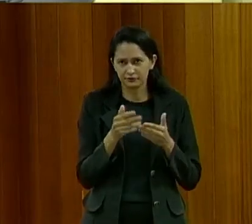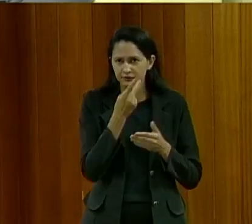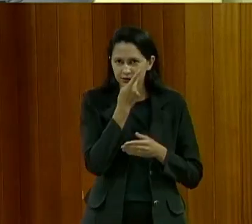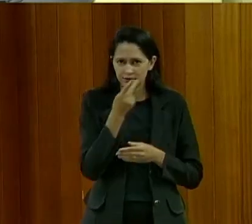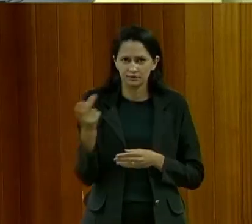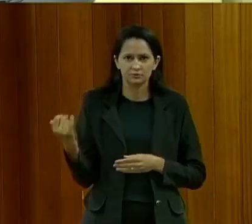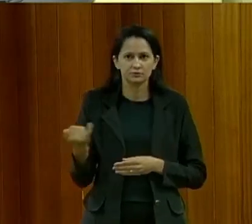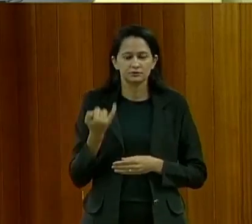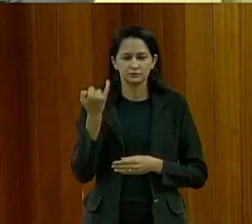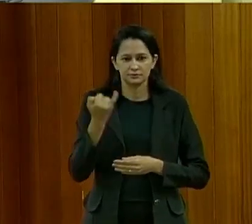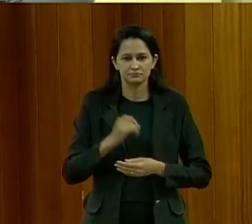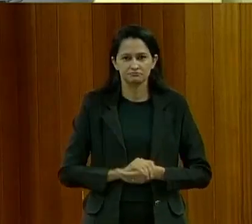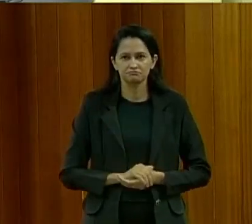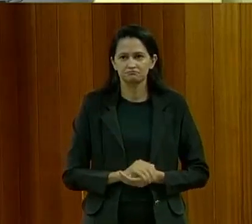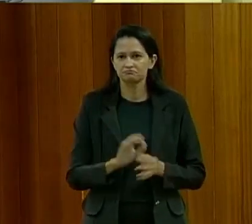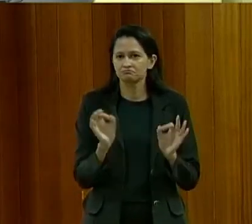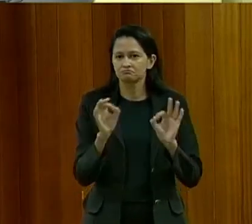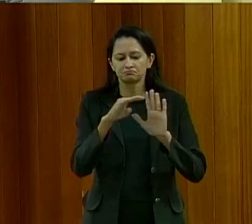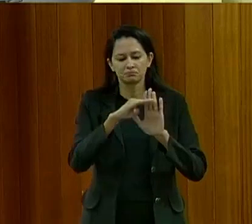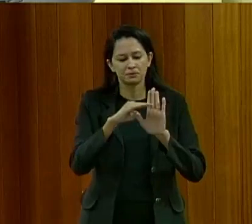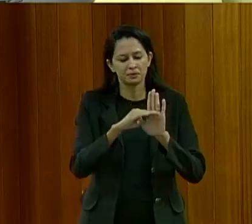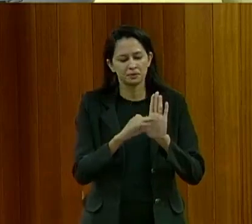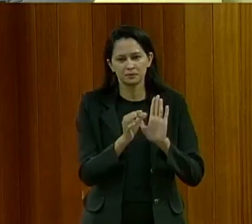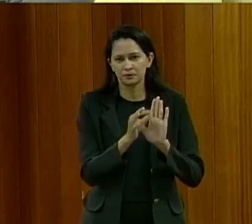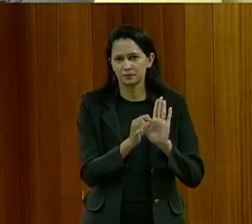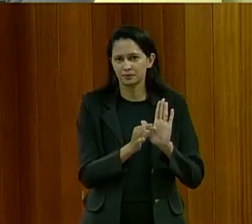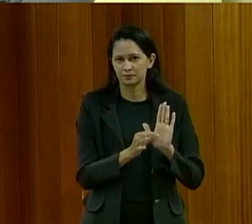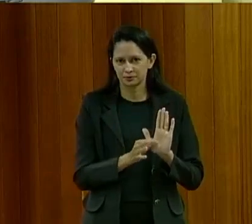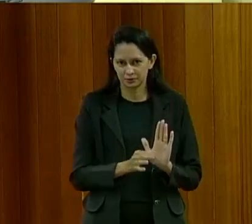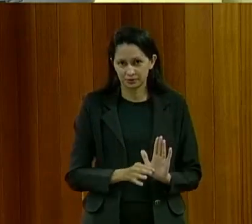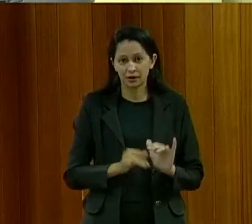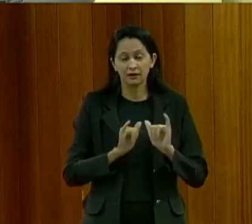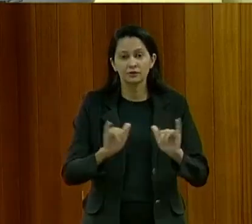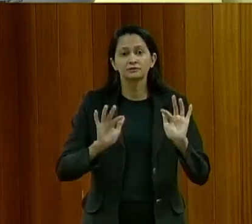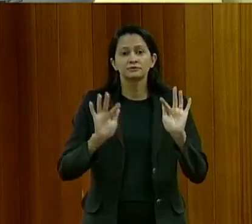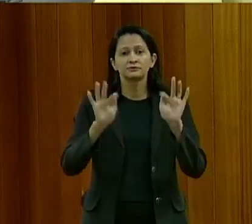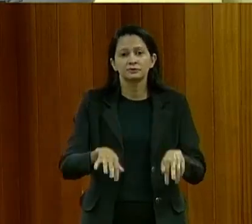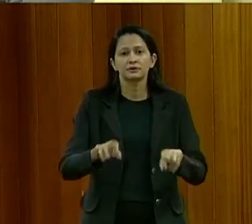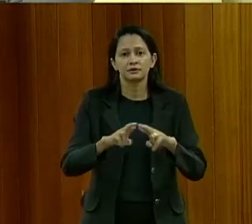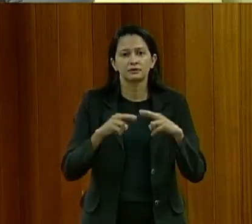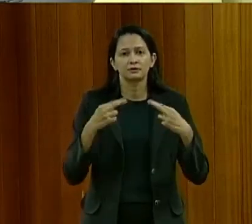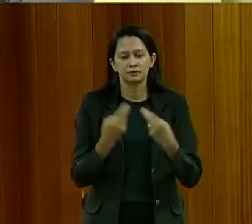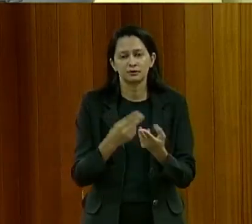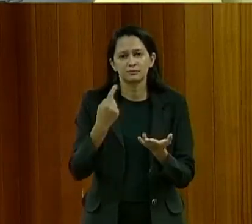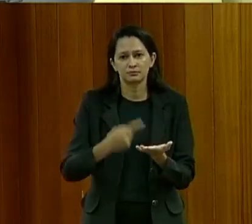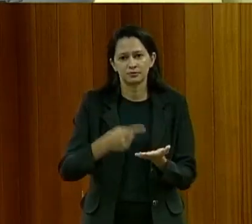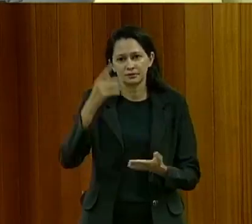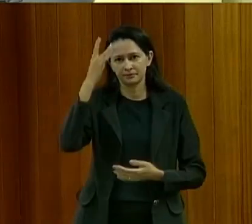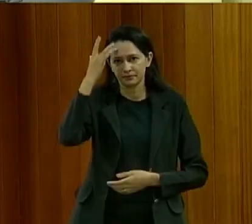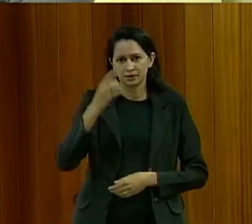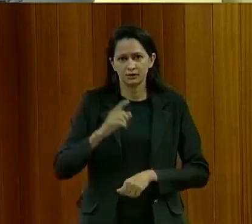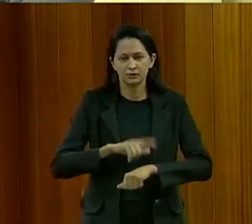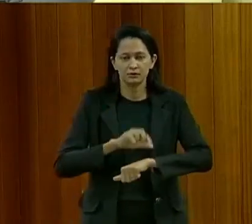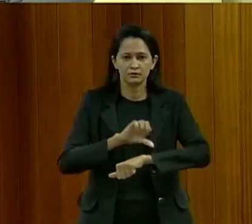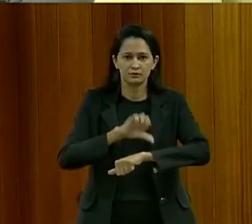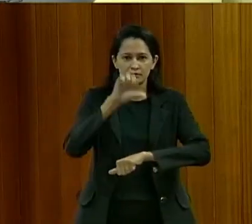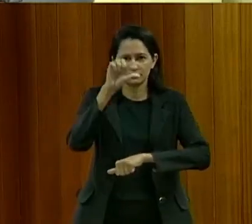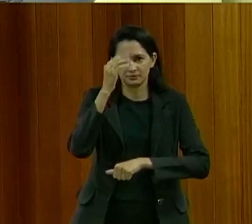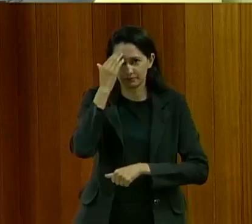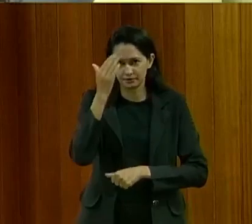a ser apreciado, pauta enxuta, declaro encerrada a presente sessão, convoco outra para amanhã no horário regimental. Obrigado aos senhores e às senhoras.